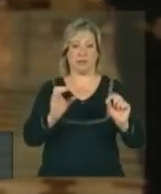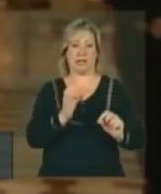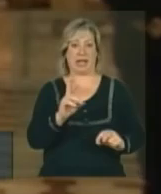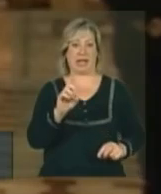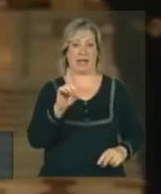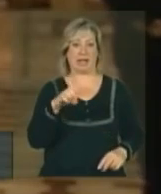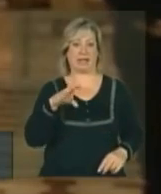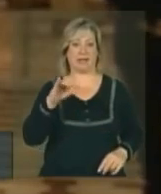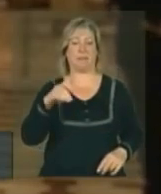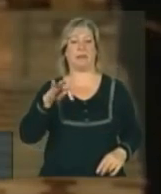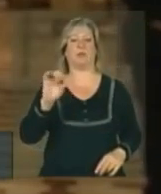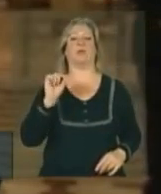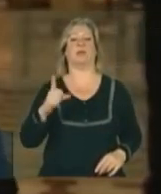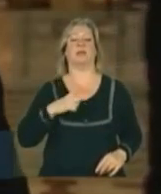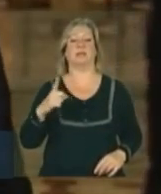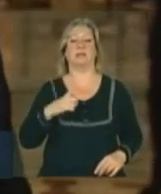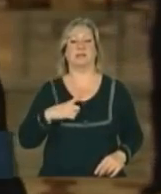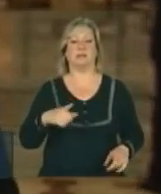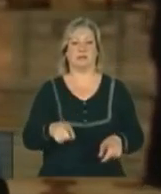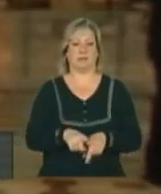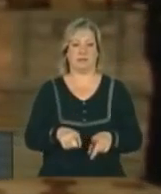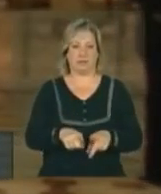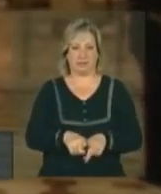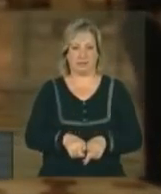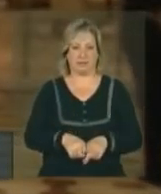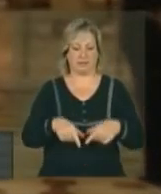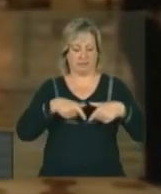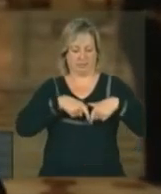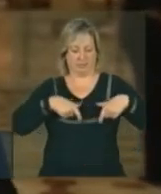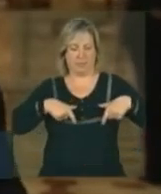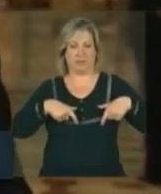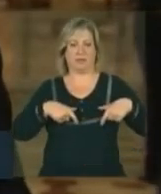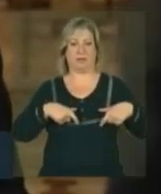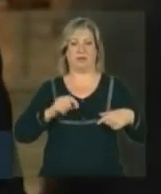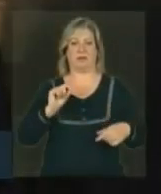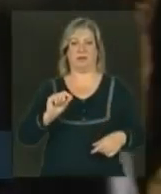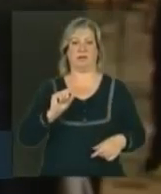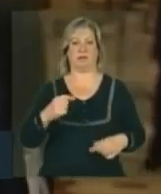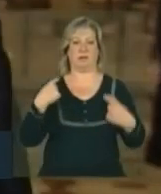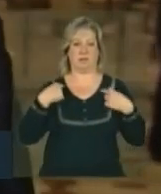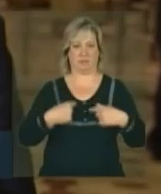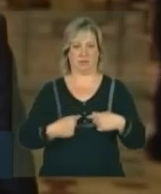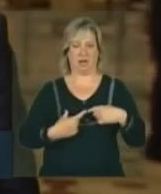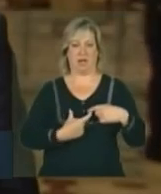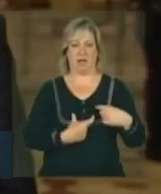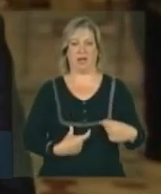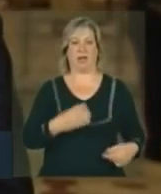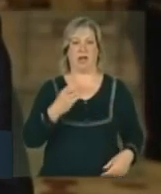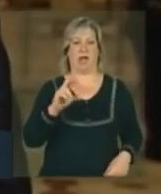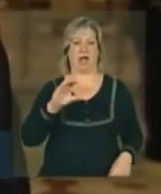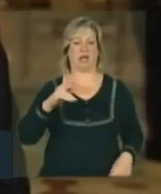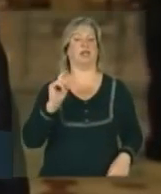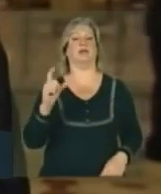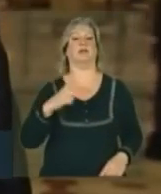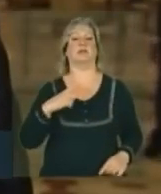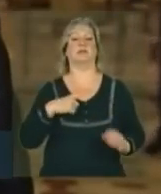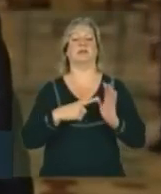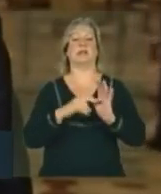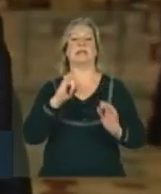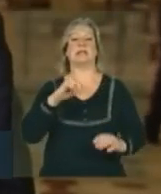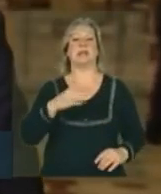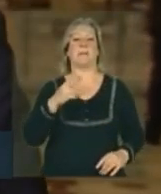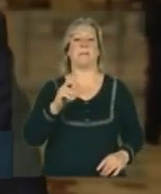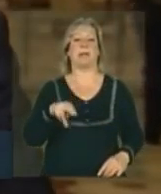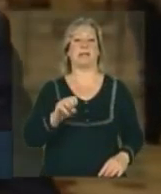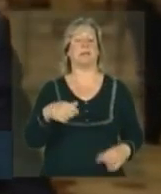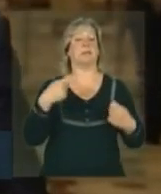credenciamento de imprensa. Na questão relativa ao credenciamento de imprensa, por exemplo, ao registro de que é